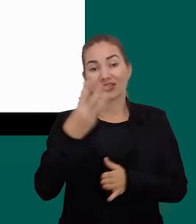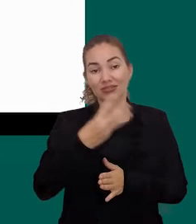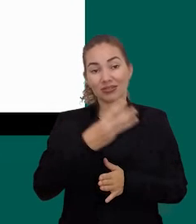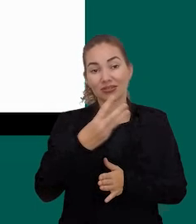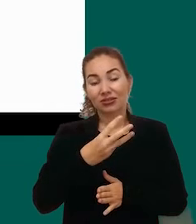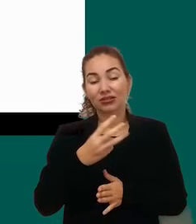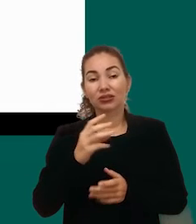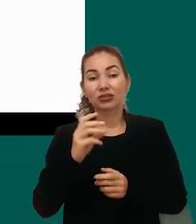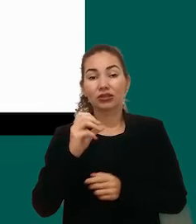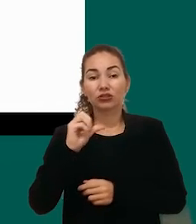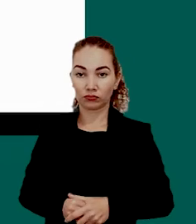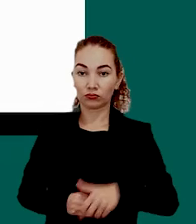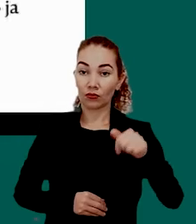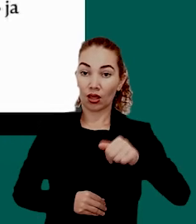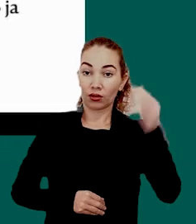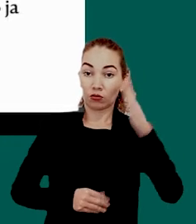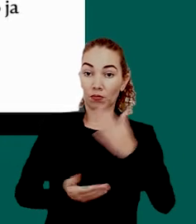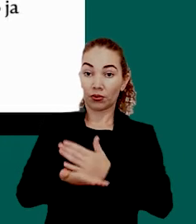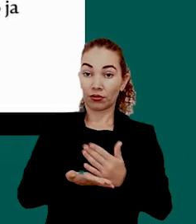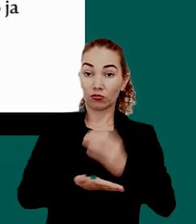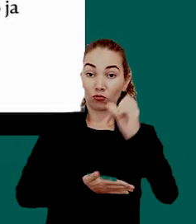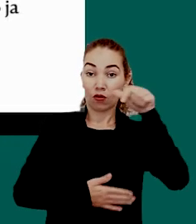com 9 mil voluntários.